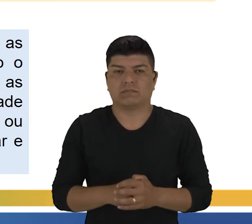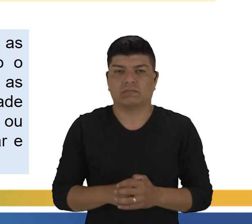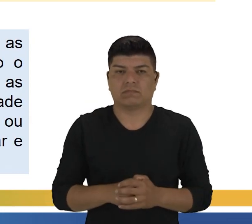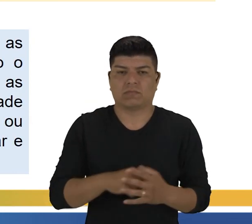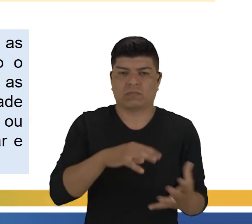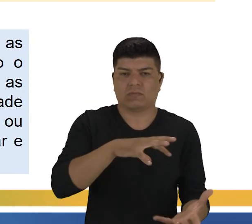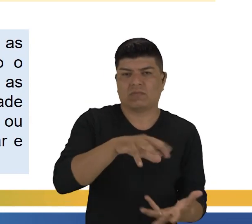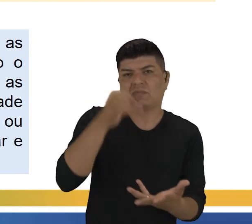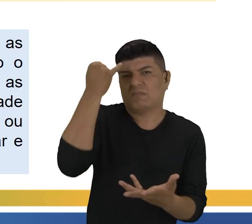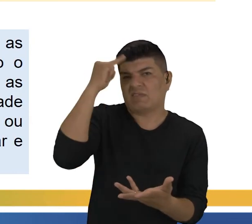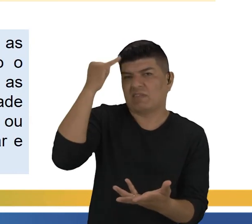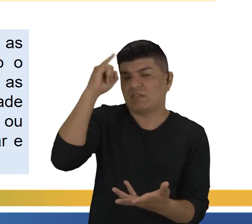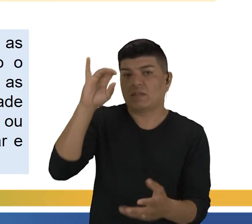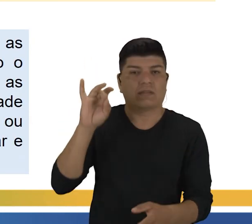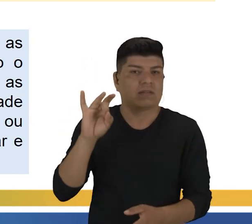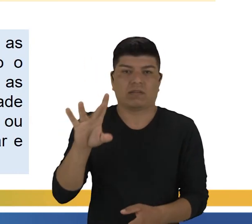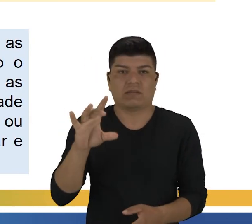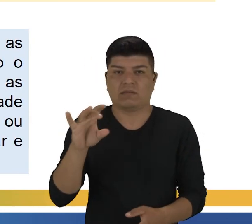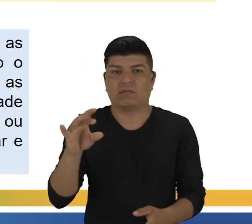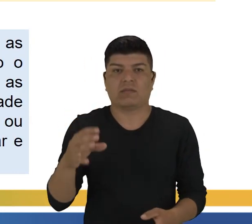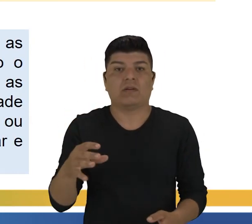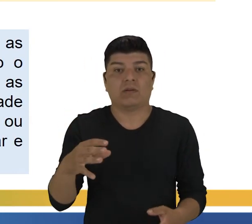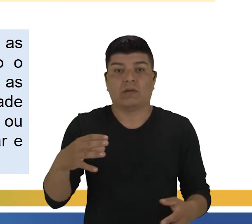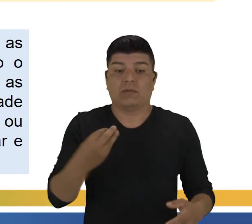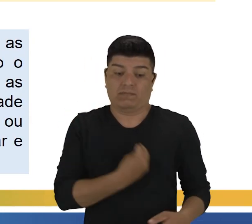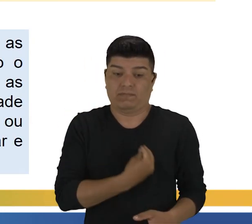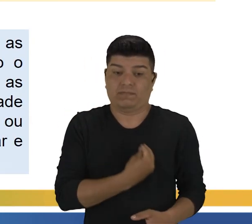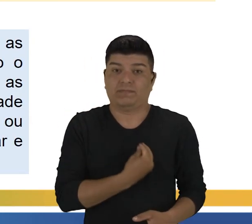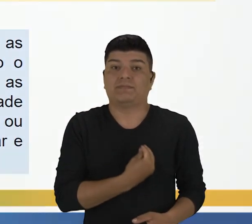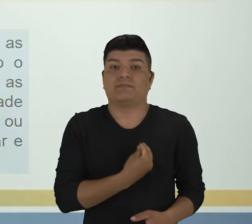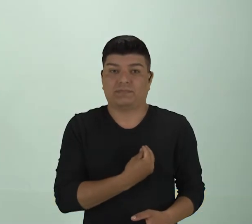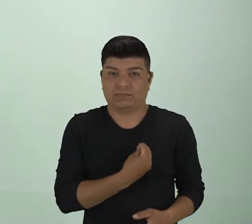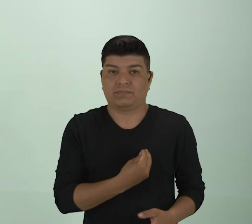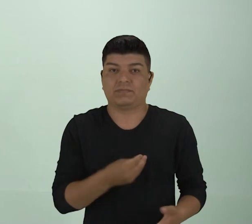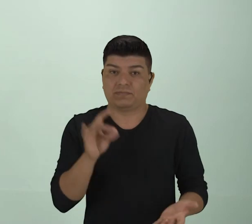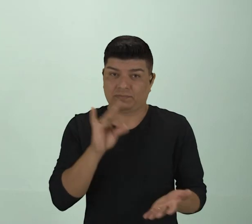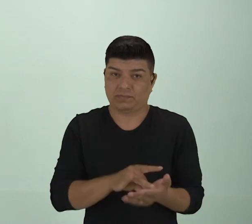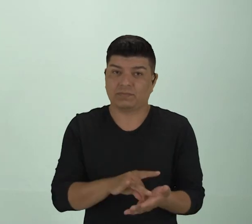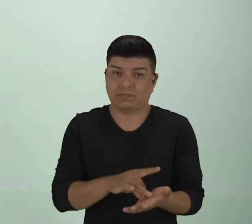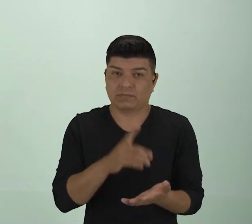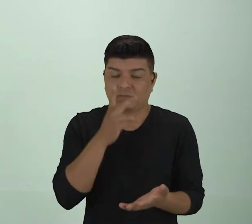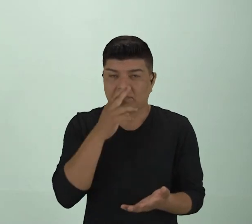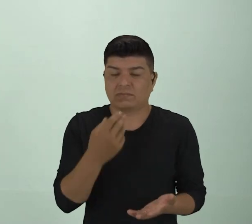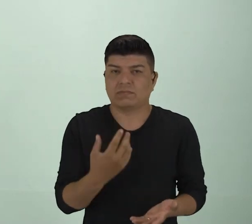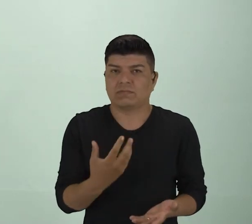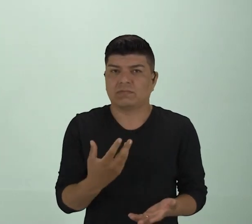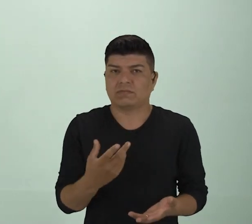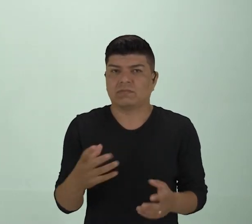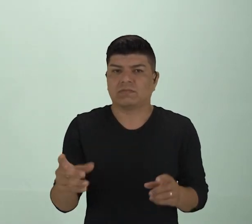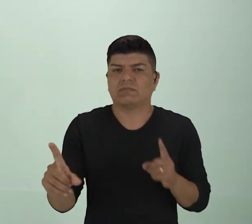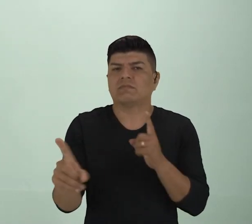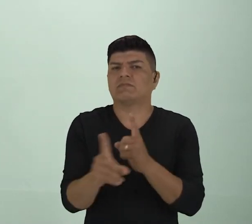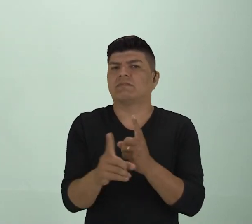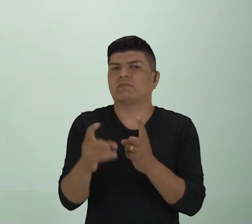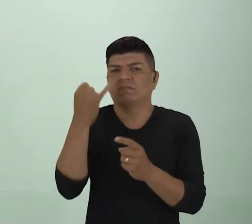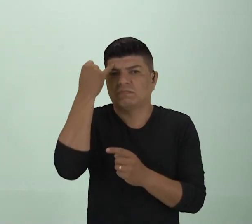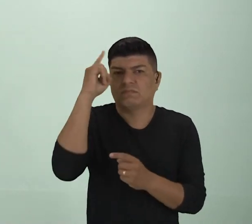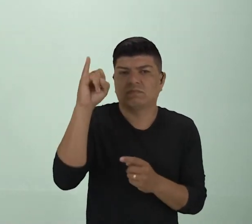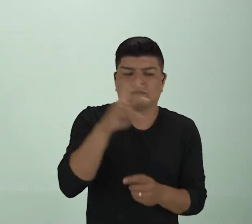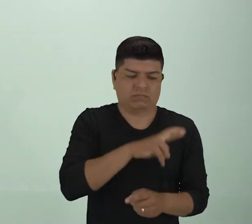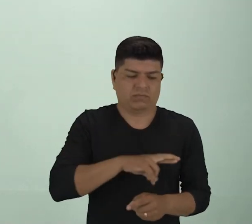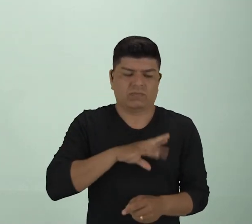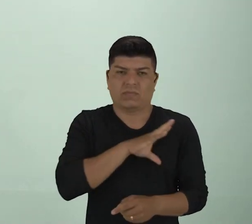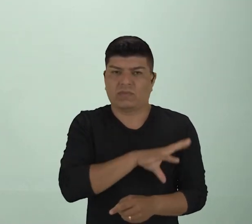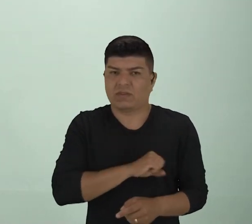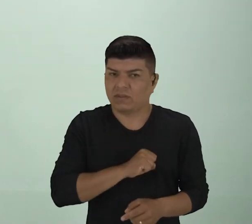mundo das ideias e vem para o mundo concreto. Ah, professora, mas isso vai ao encontro, vai se chocar com os ideais do romantismo,